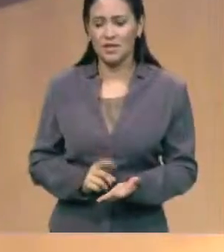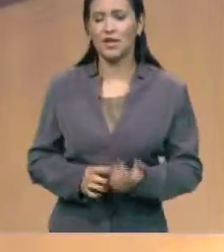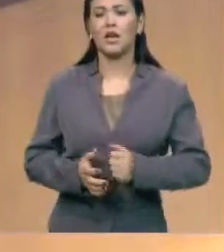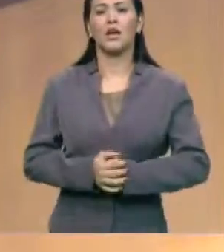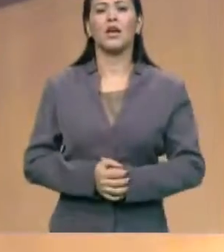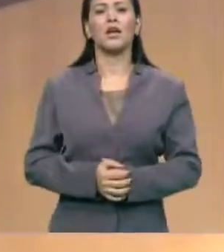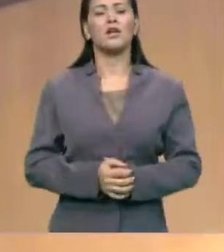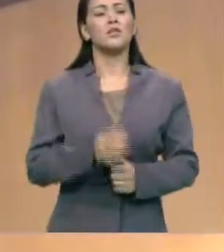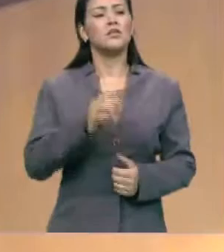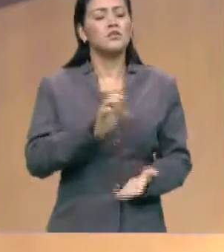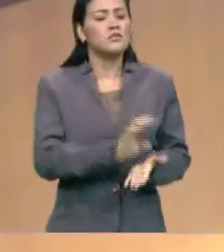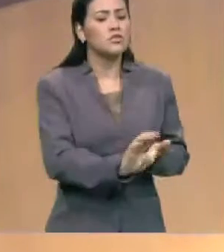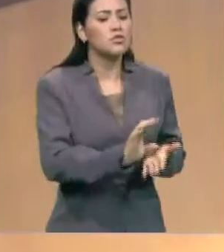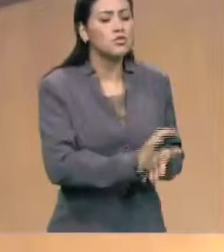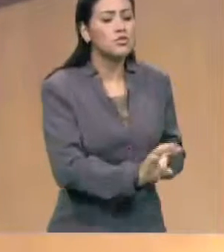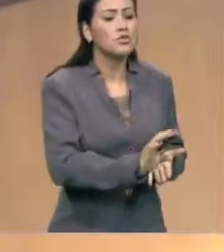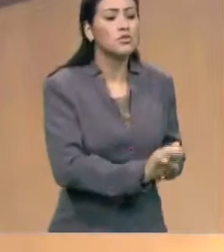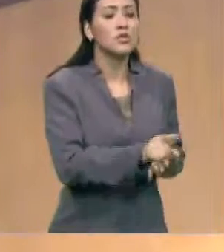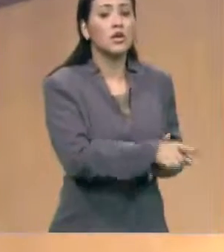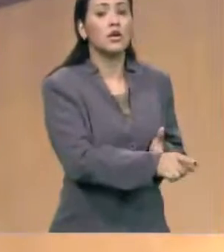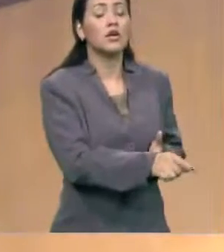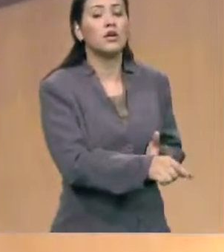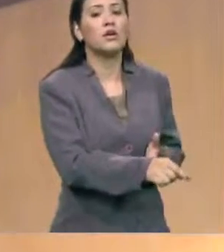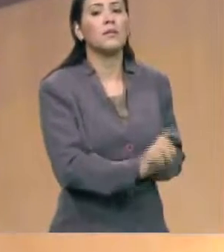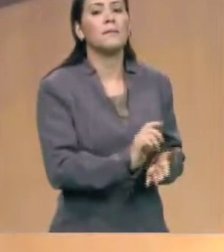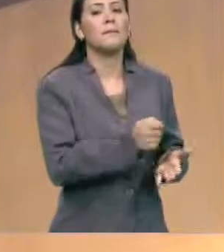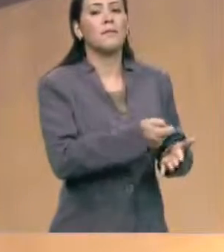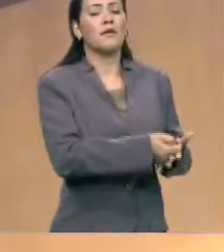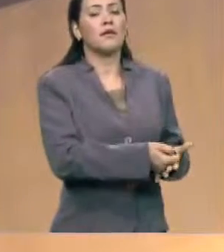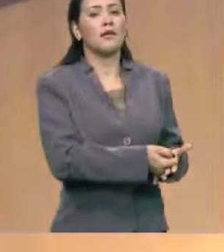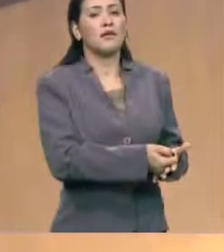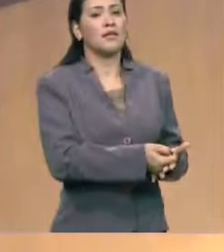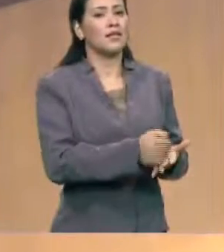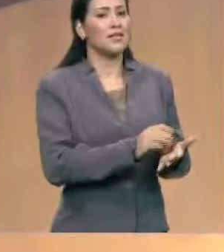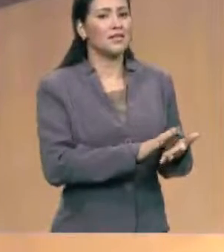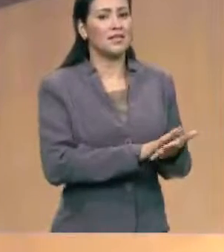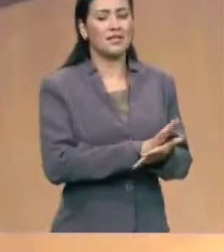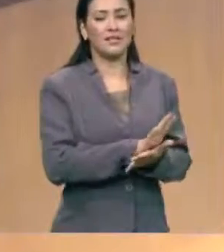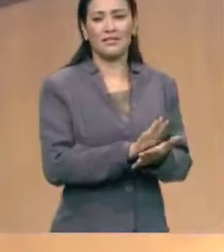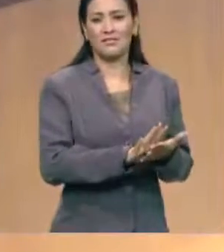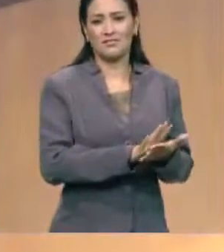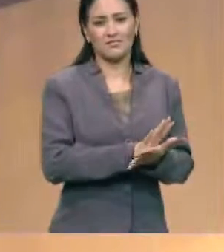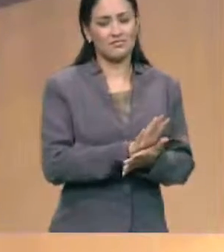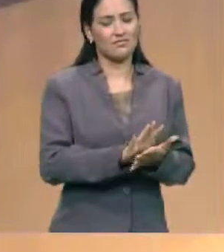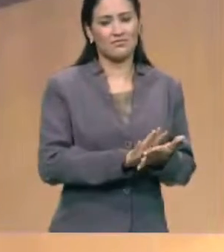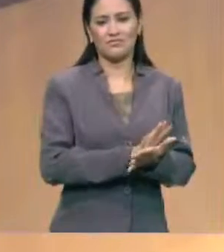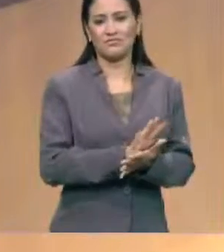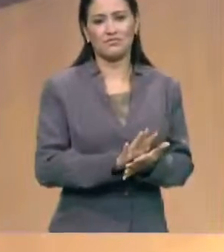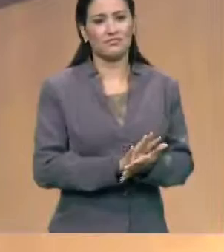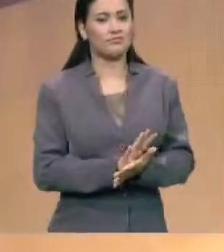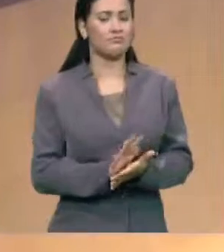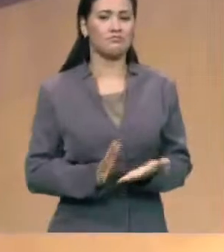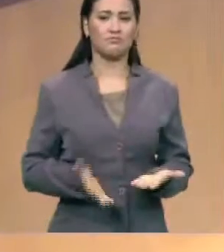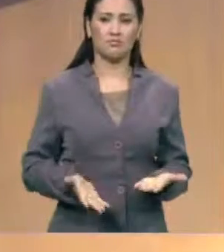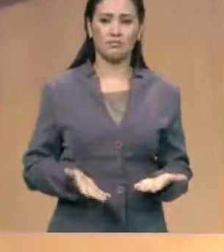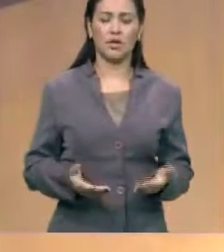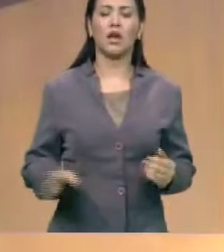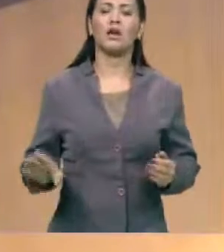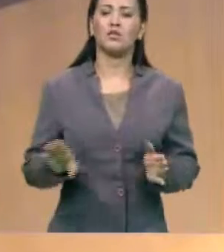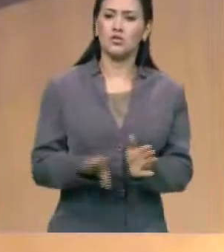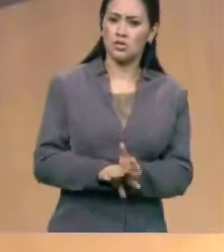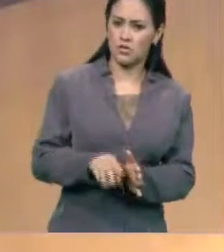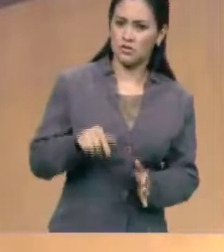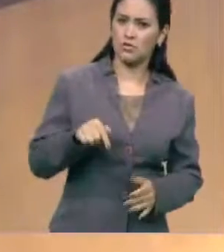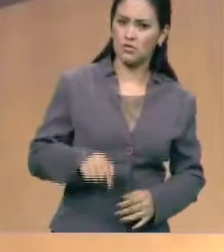pagar e, muito menos, deixou alocado o recurso para que esses convênios fossem pagos. E chegou aqui, deputada